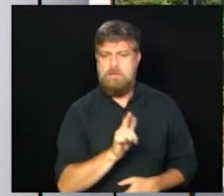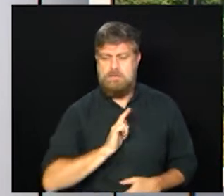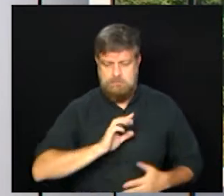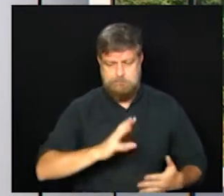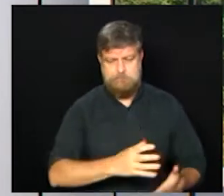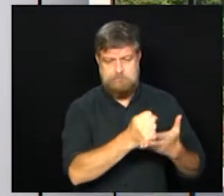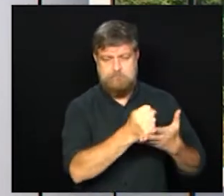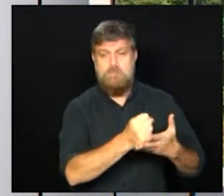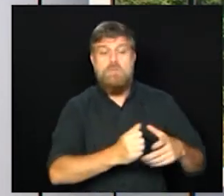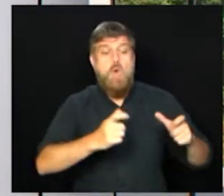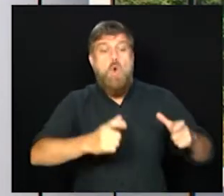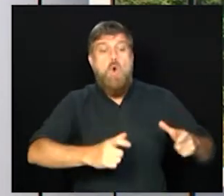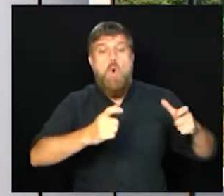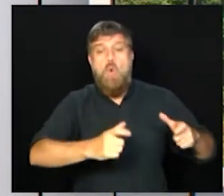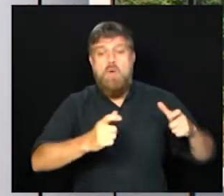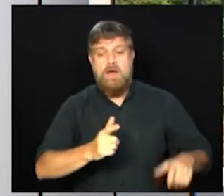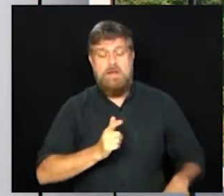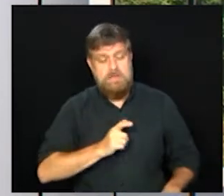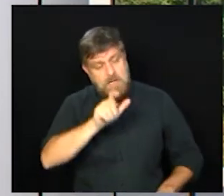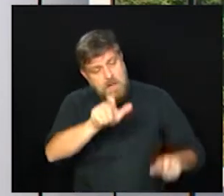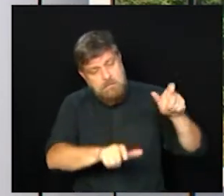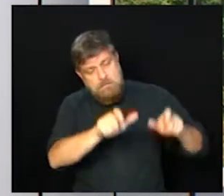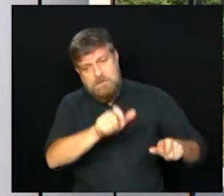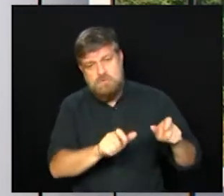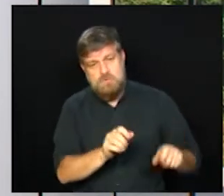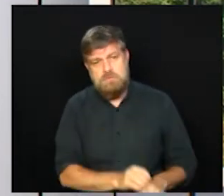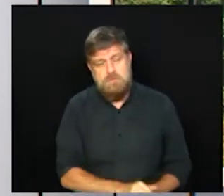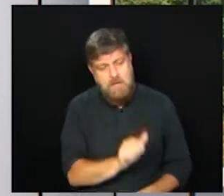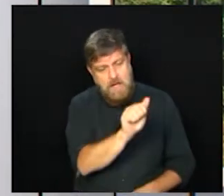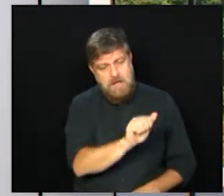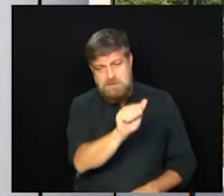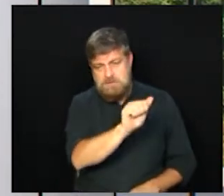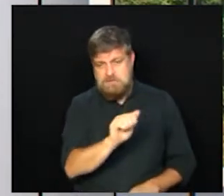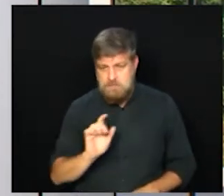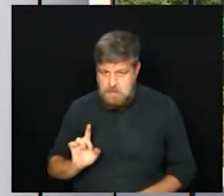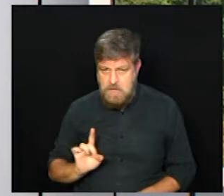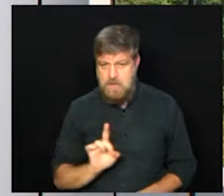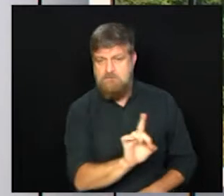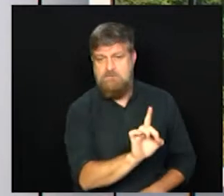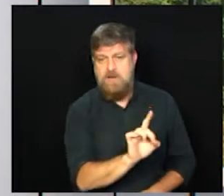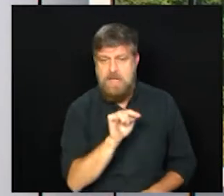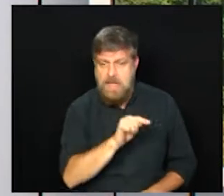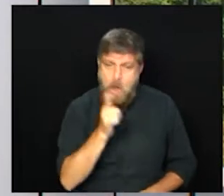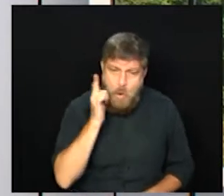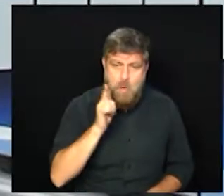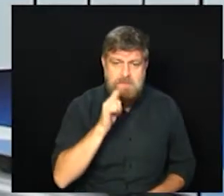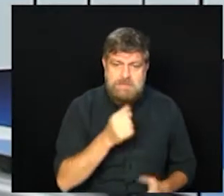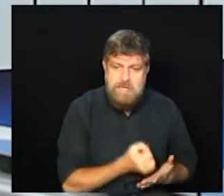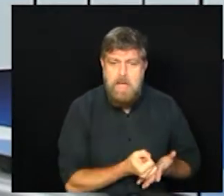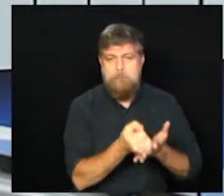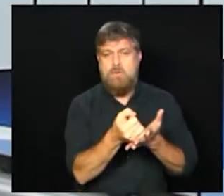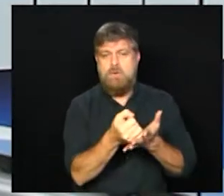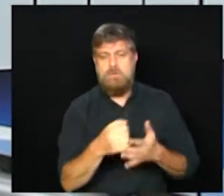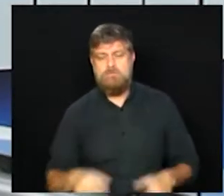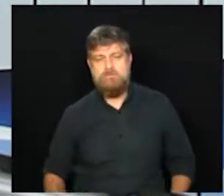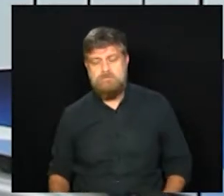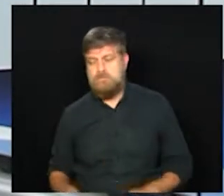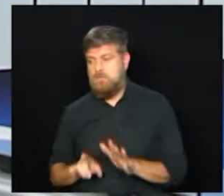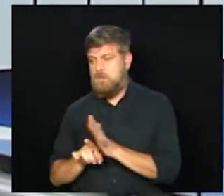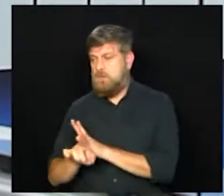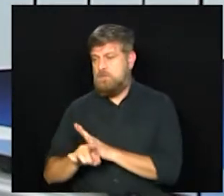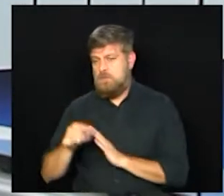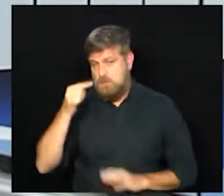algum lugar, tem alguma pessoa, alguma organização, algum serviço que pode auxiliá-la. Vereadora Paola Miguel, segundo o